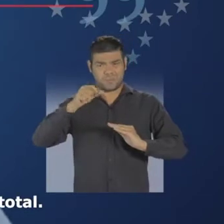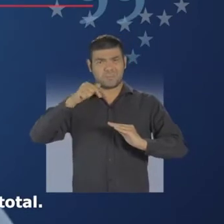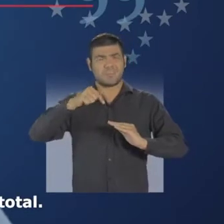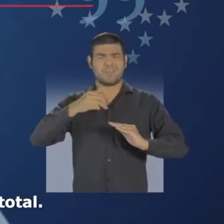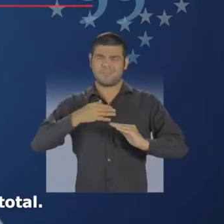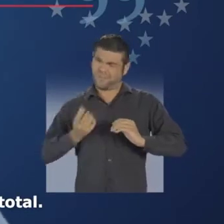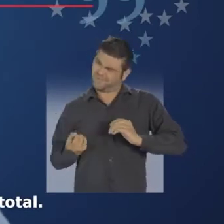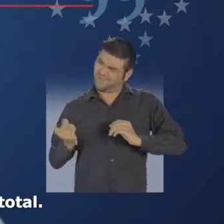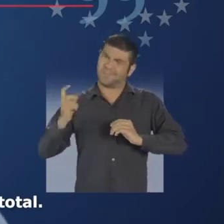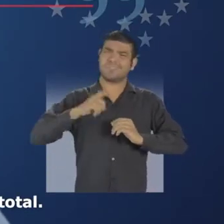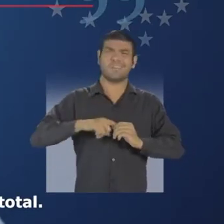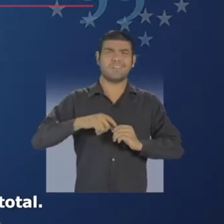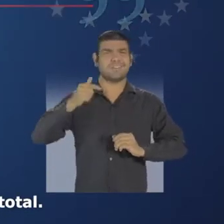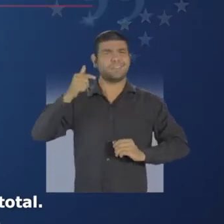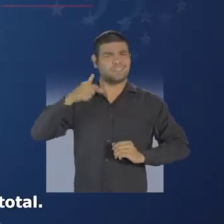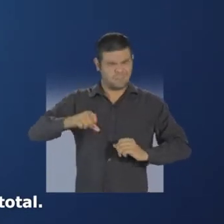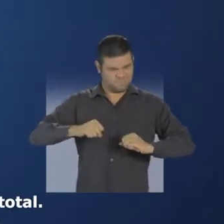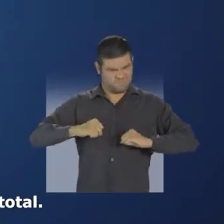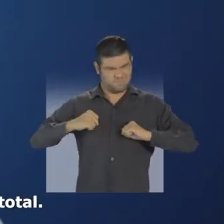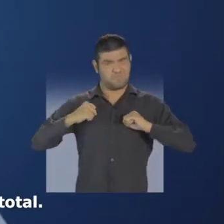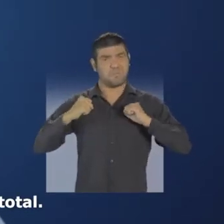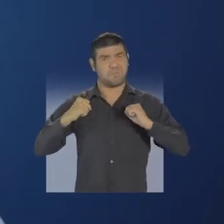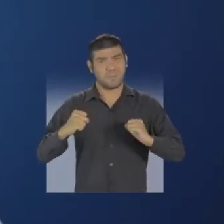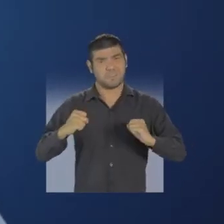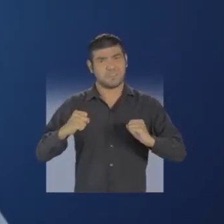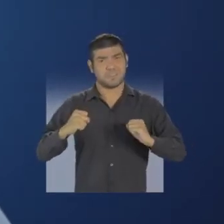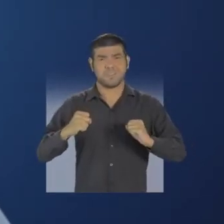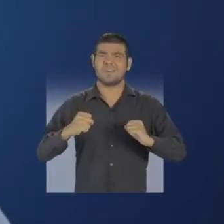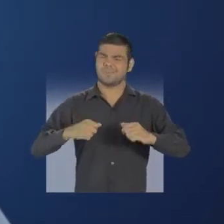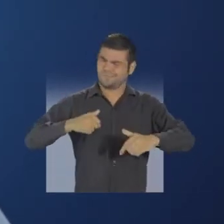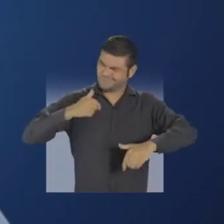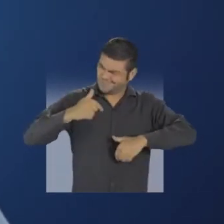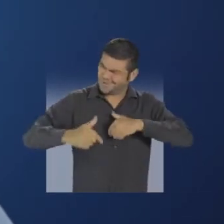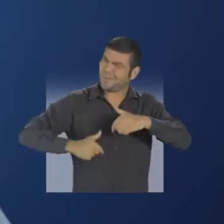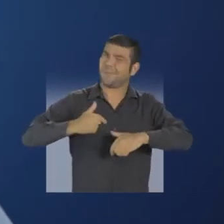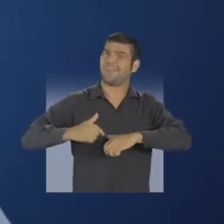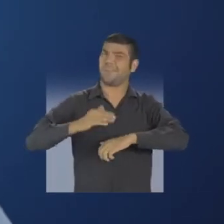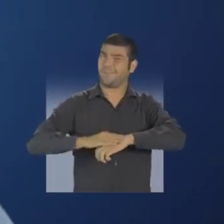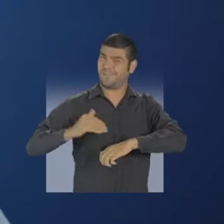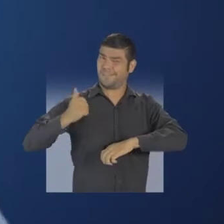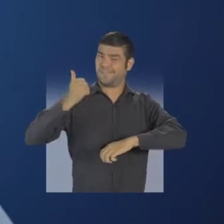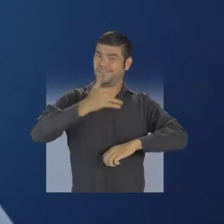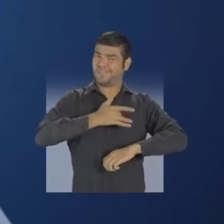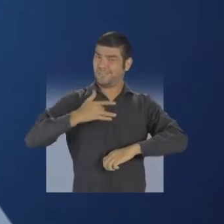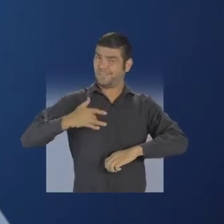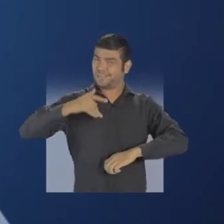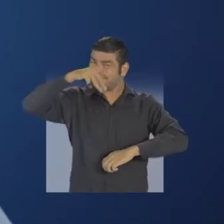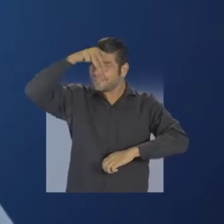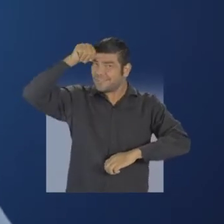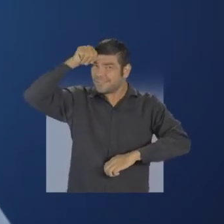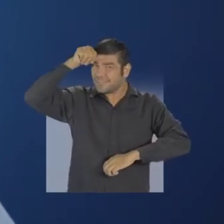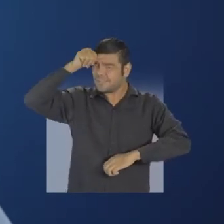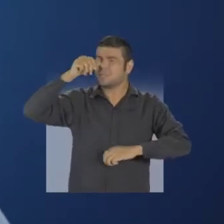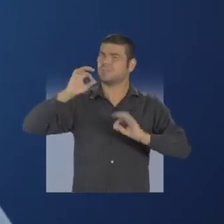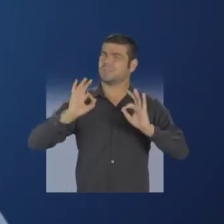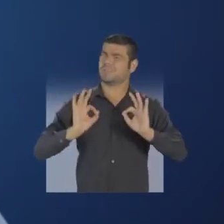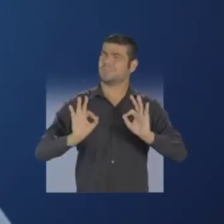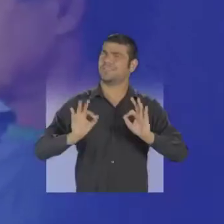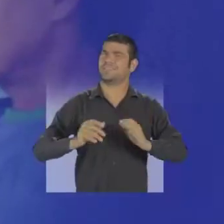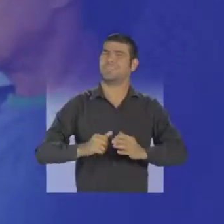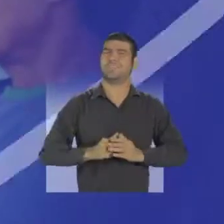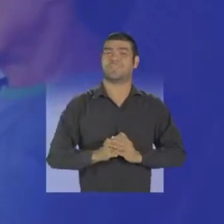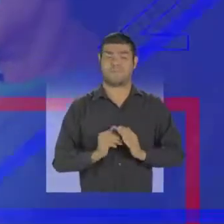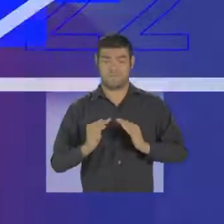comigo, elas vão voltar a funcionar com força total. Nós vamos trabalhar muito para melhorar a saúde pública de Manaus. Pode ter